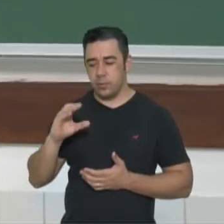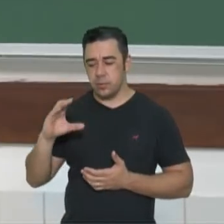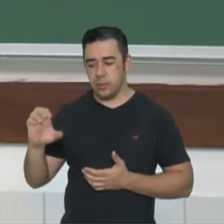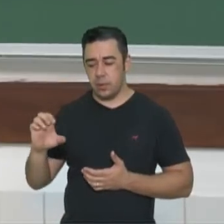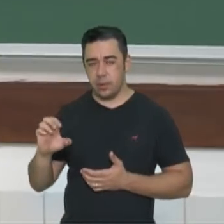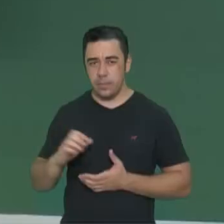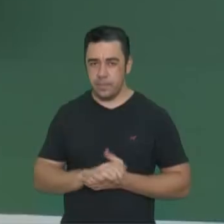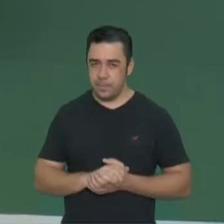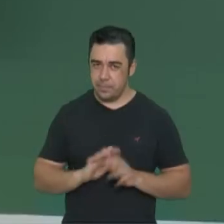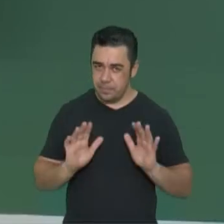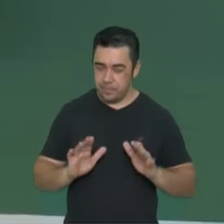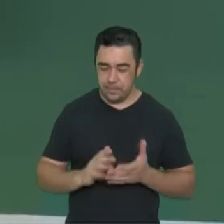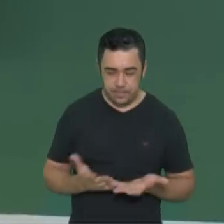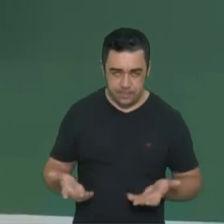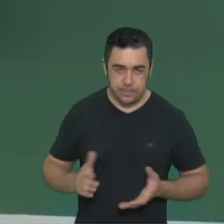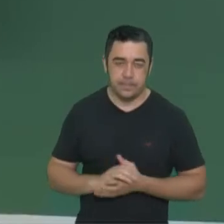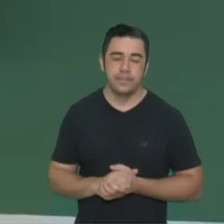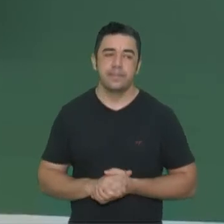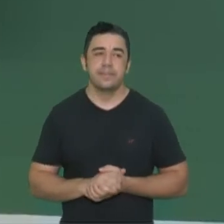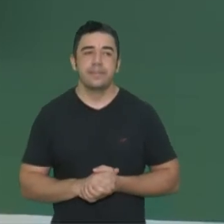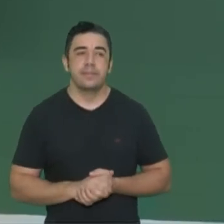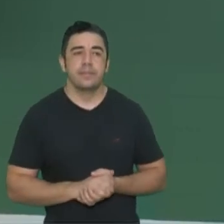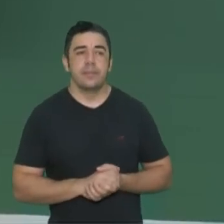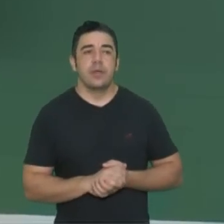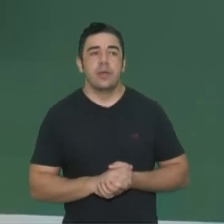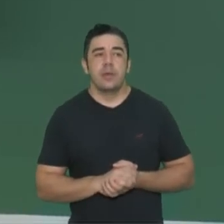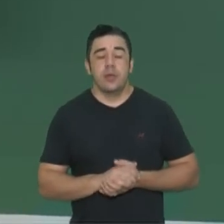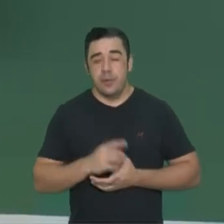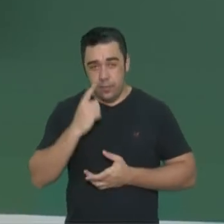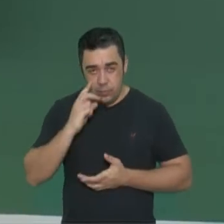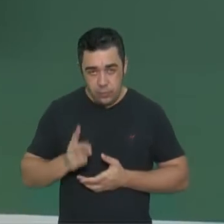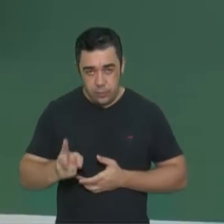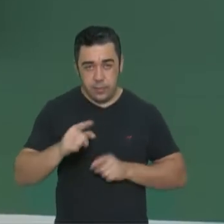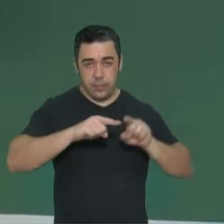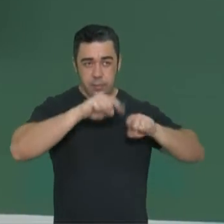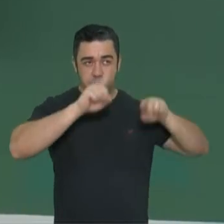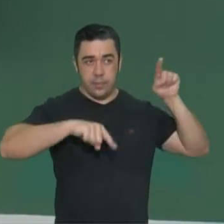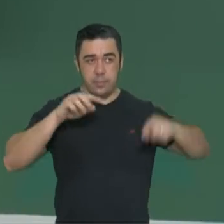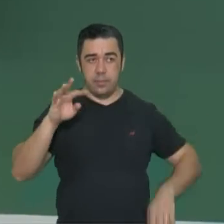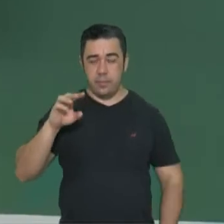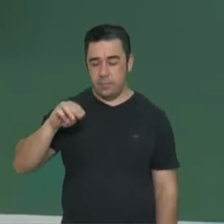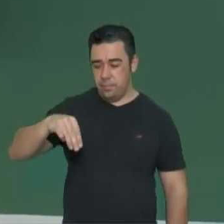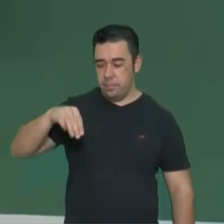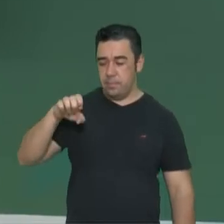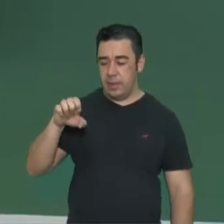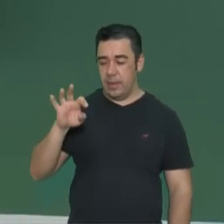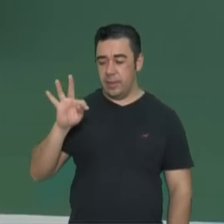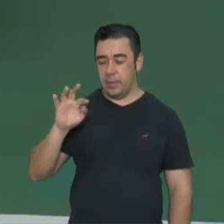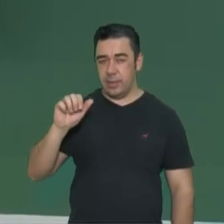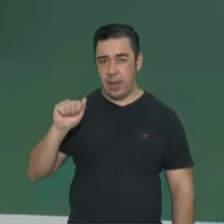Não poderíamos, mas estamos fazendo. Vamos continuar. Metástase, meus amigos. O que significa?